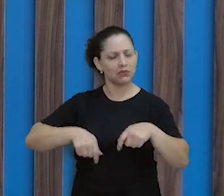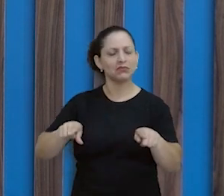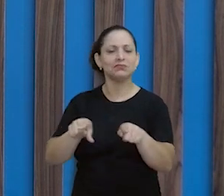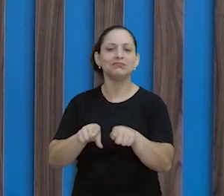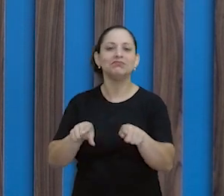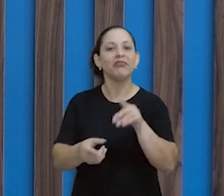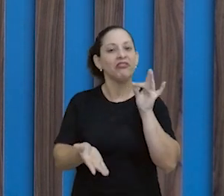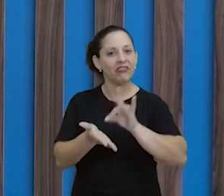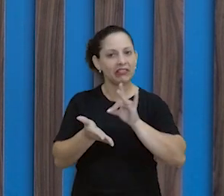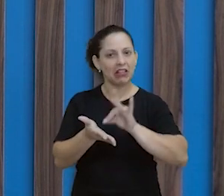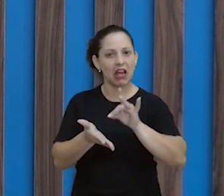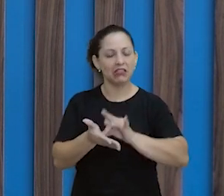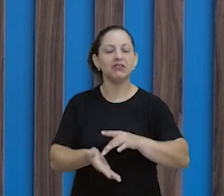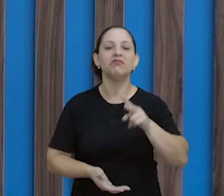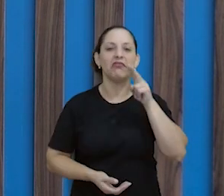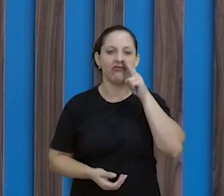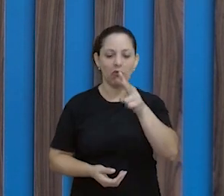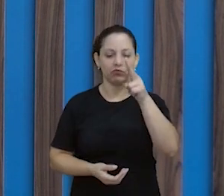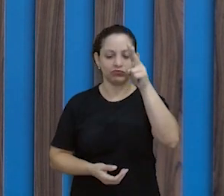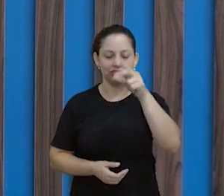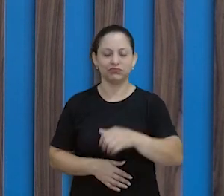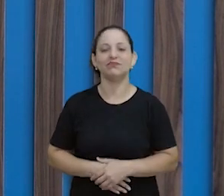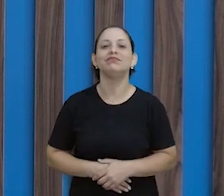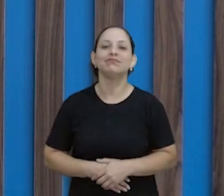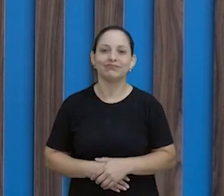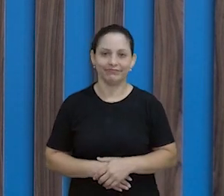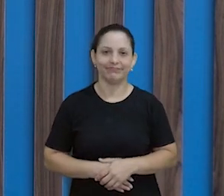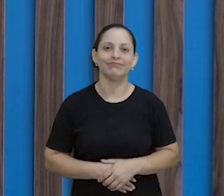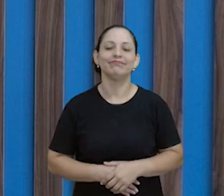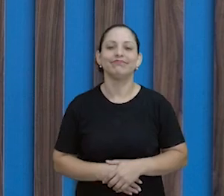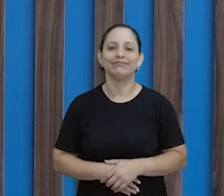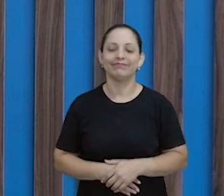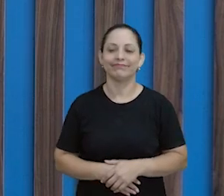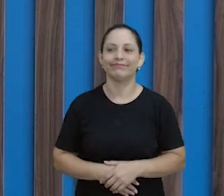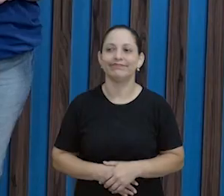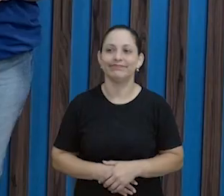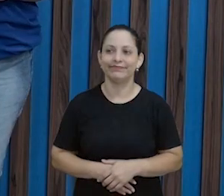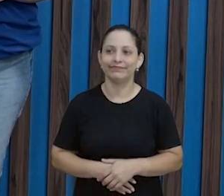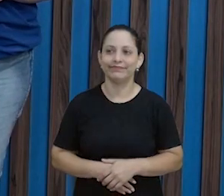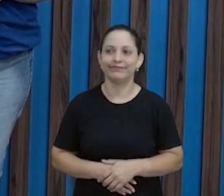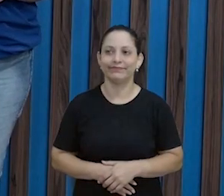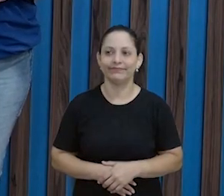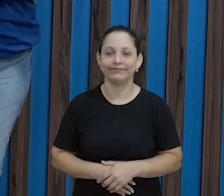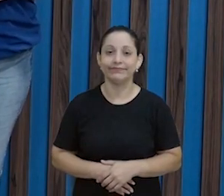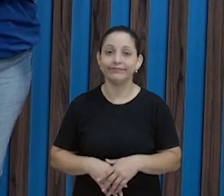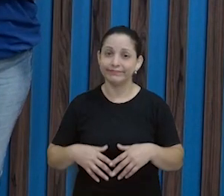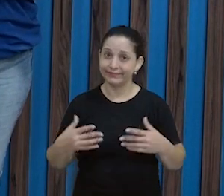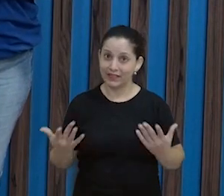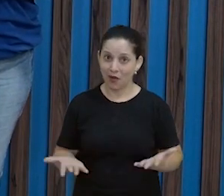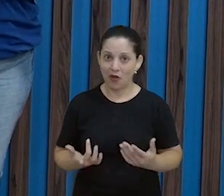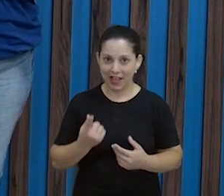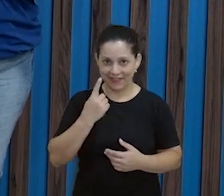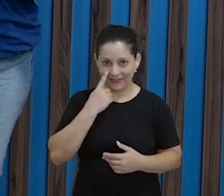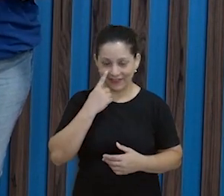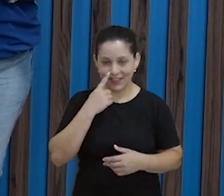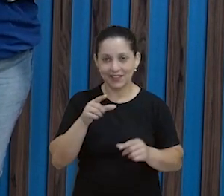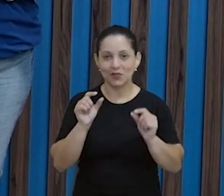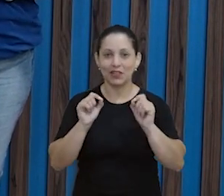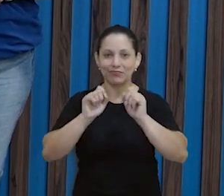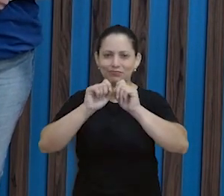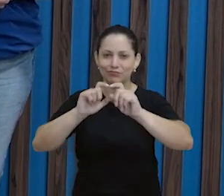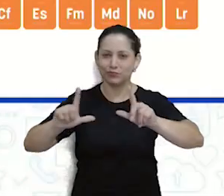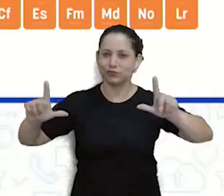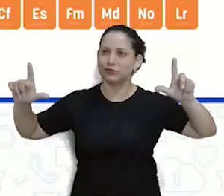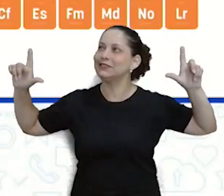mas eles realmente dão conta do recado, das né? funções que eles realizam. É isso aí. Então, gente, para ver aí, joga na tela, Devinho,